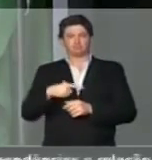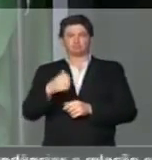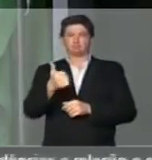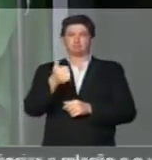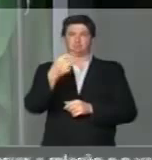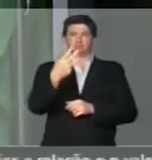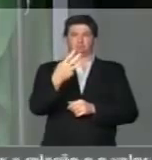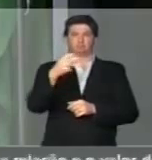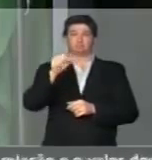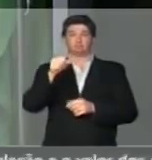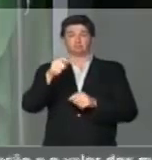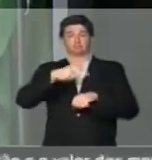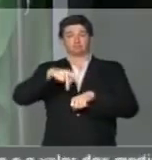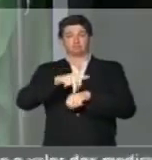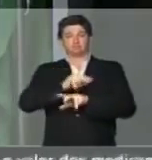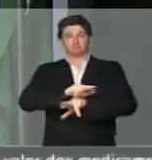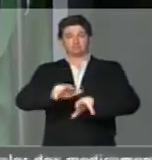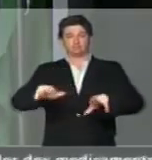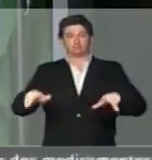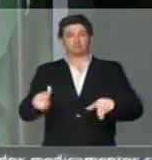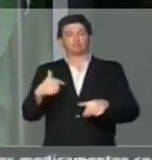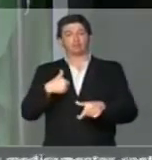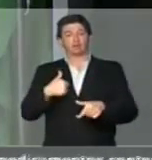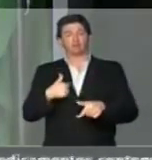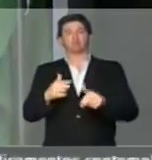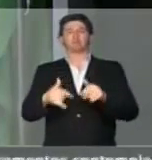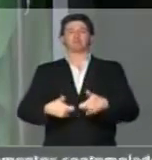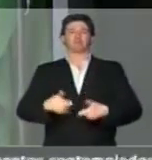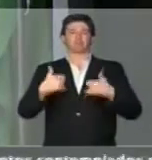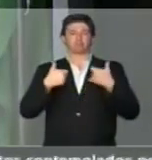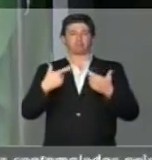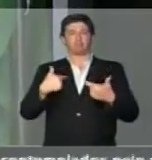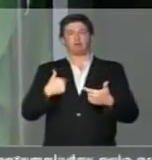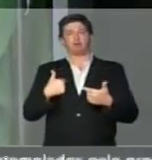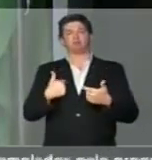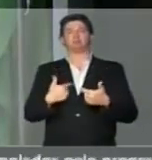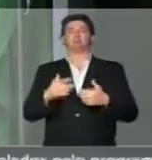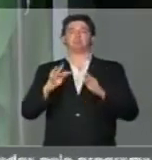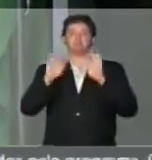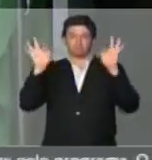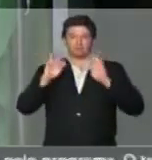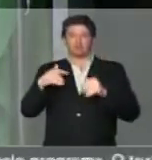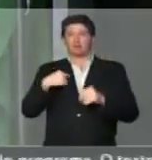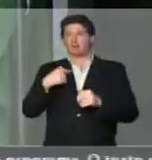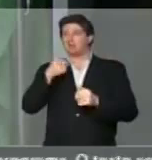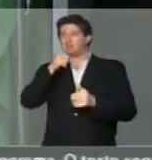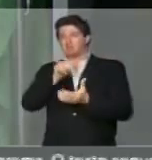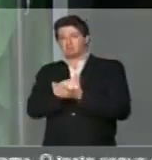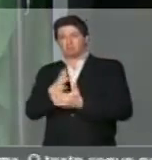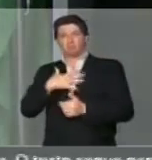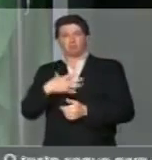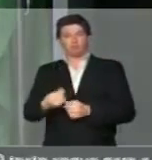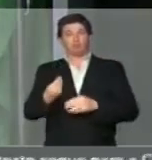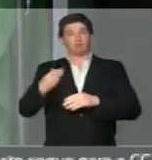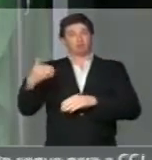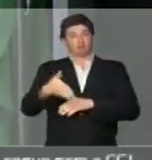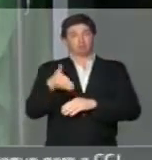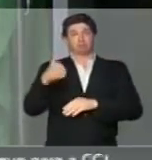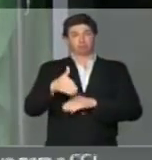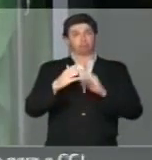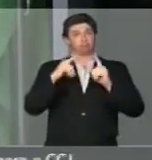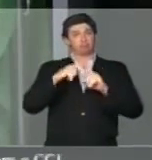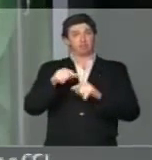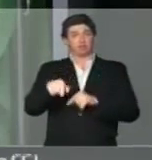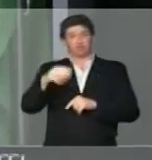138 países. E eu tenho muito orgulho, muita honra, eu e minha família, minha esposa, pertencemos,